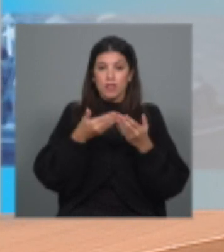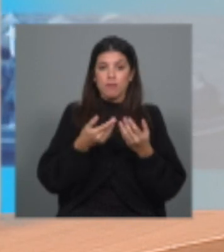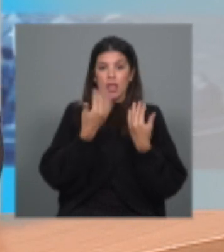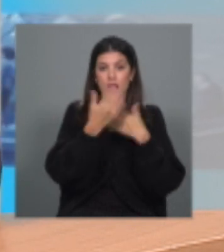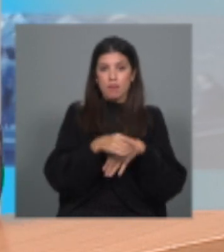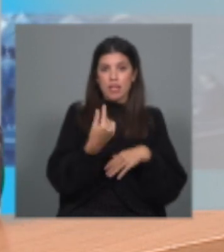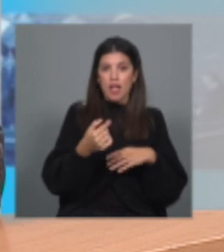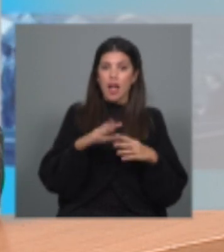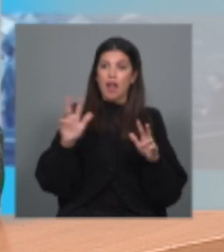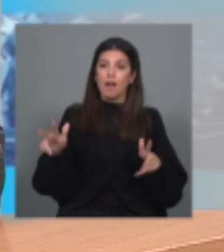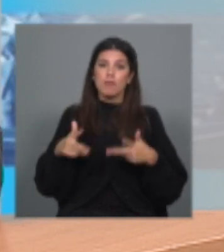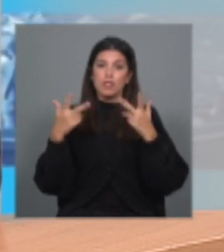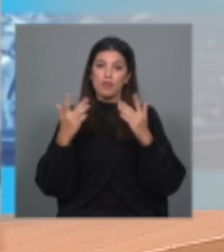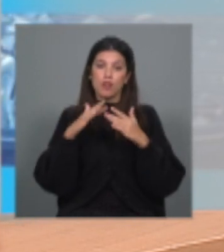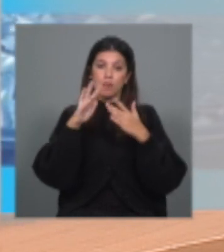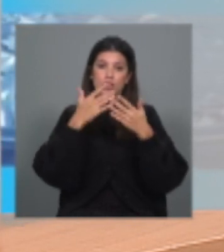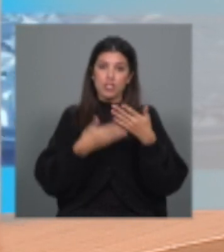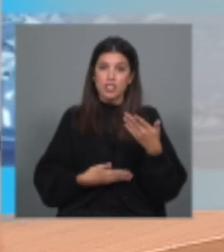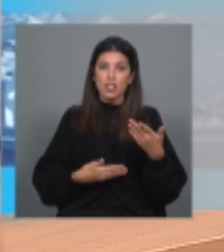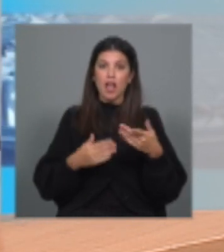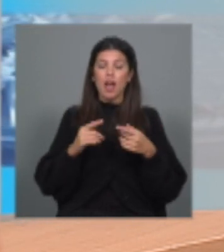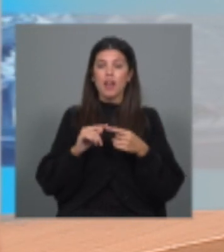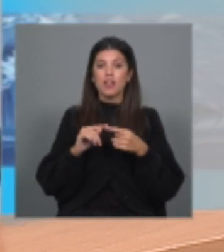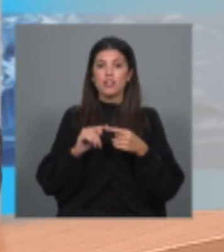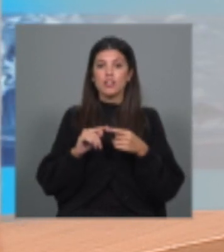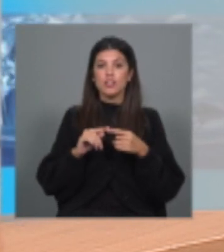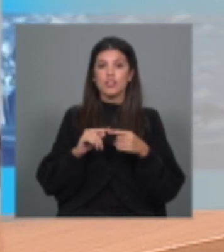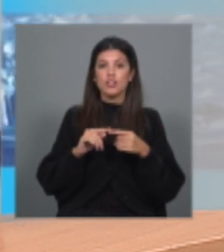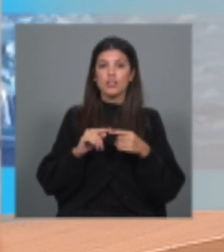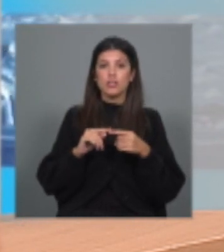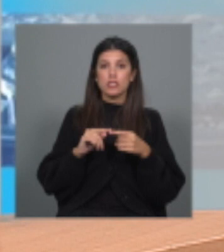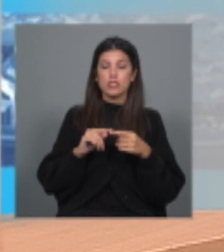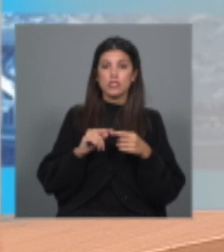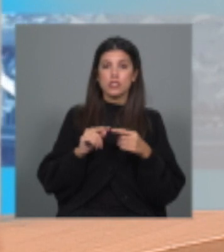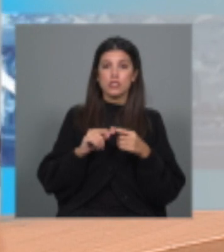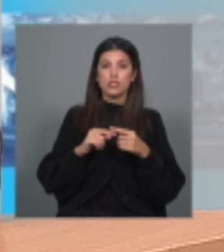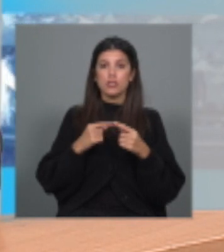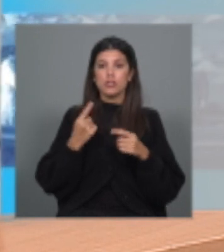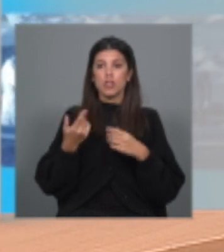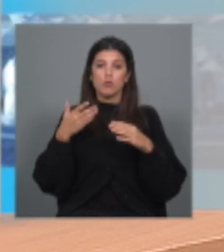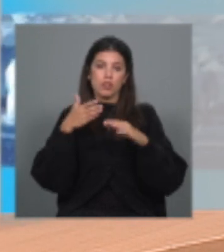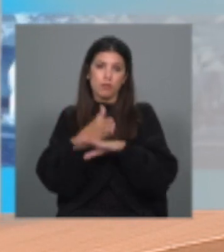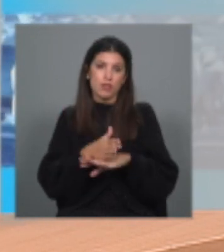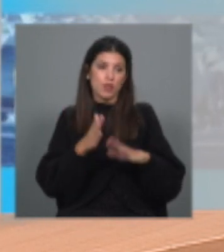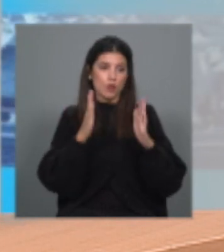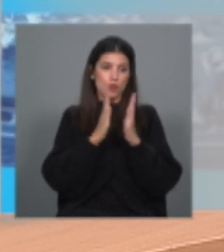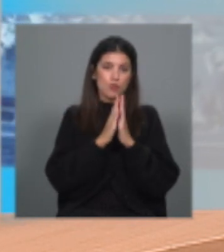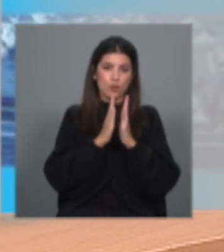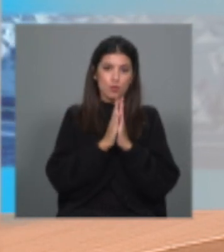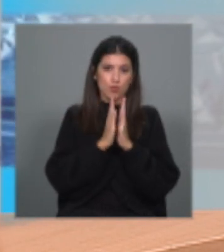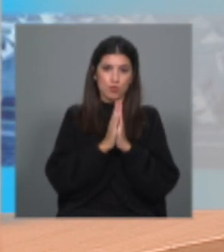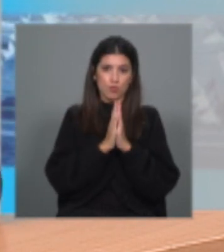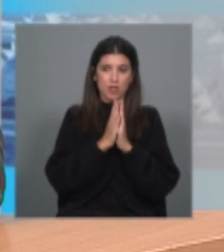bocadinho através das plataformas digitais, alguma transmissão que se possa fazer de uma vigília ou pequenos